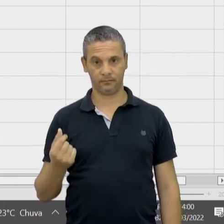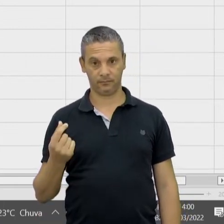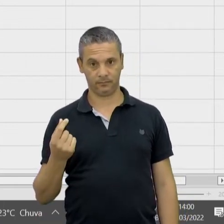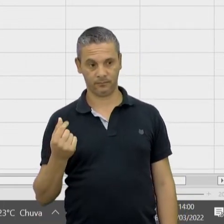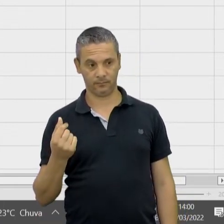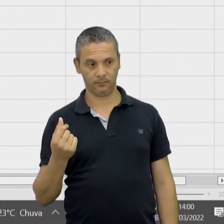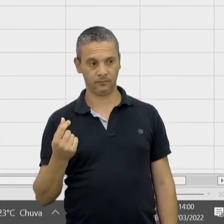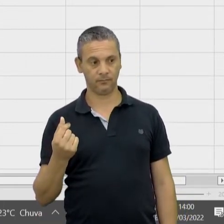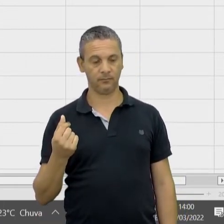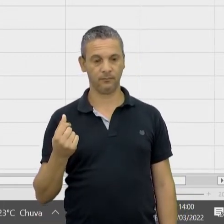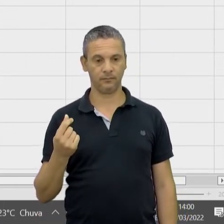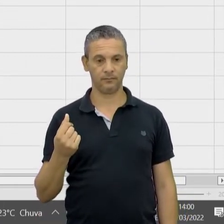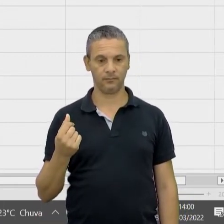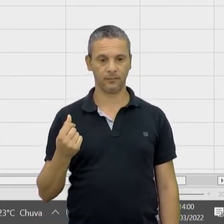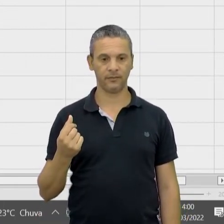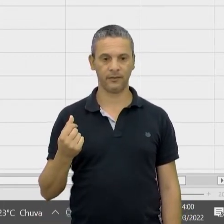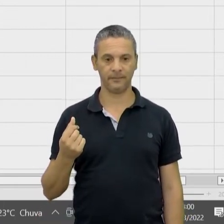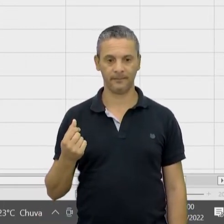Alimentação.